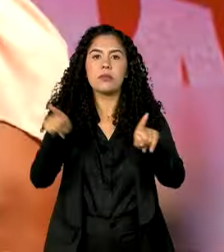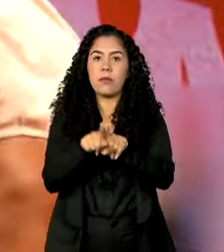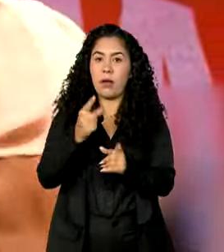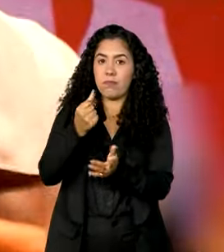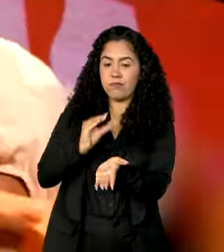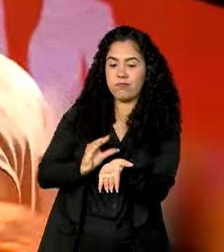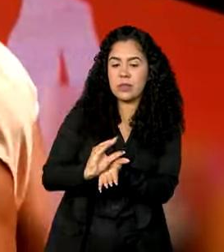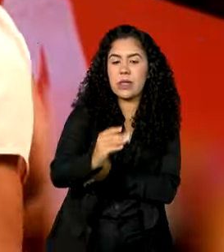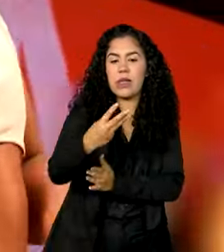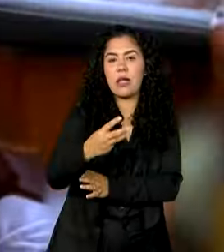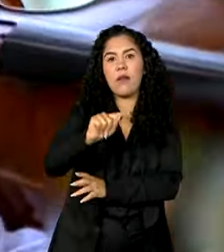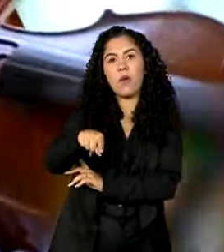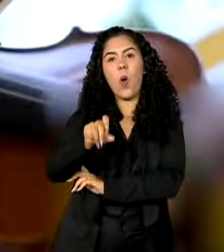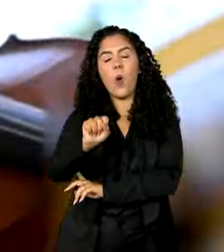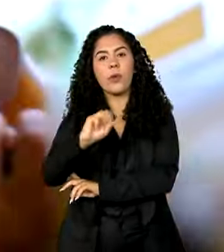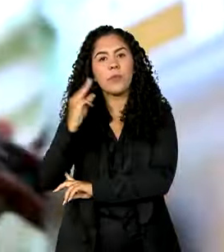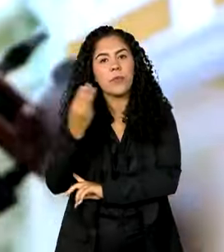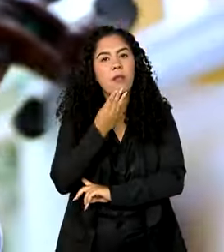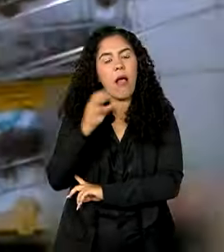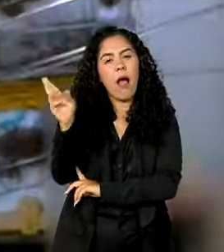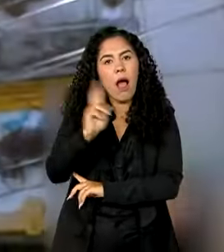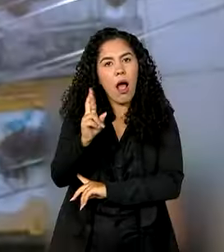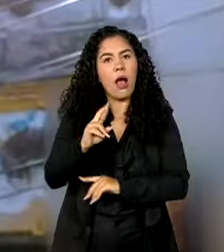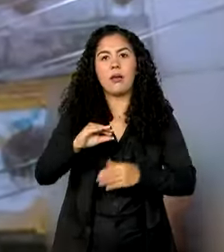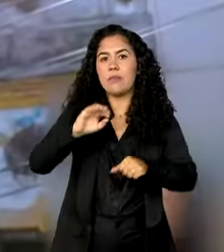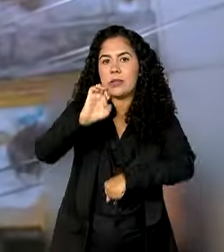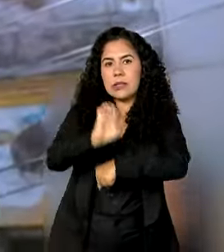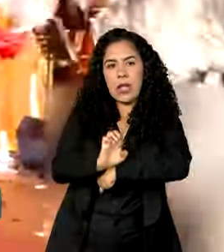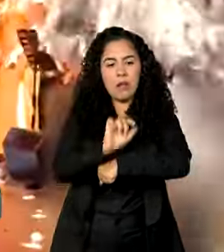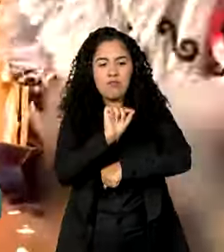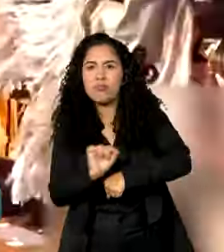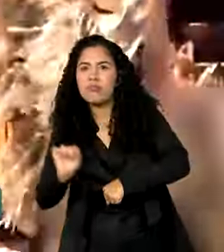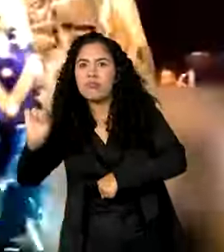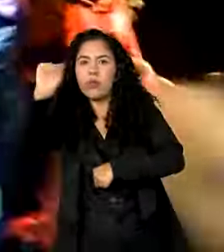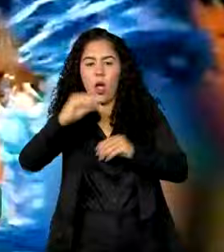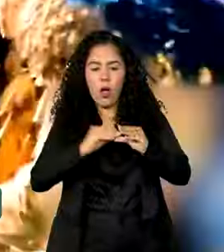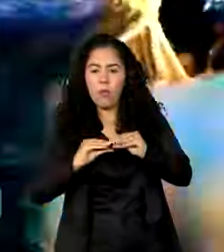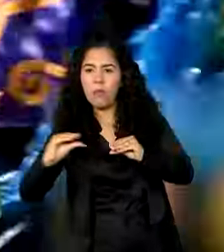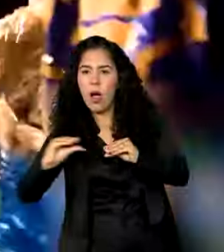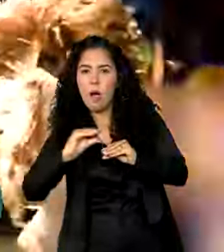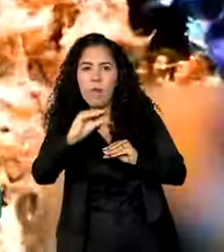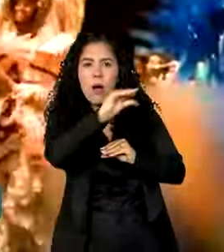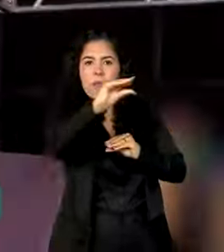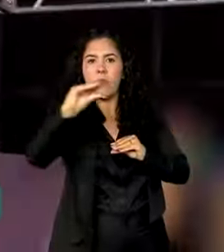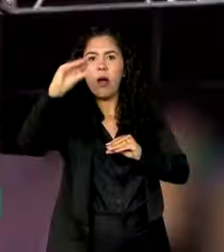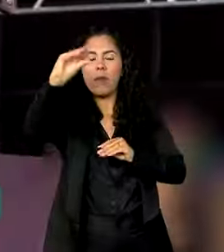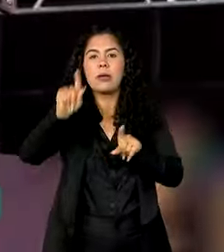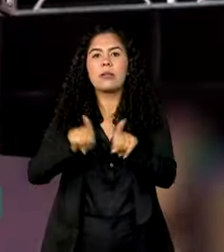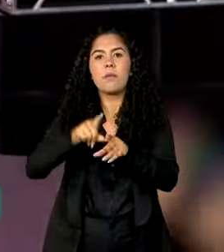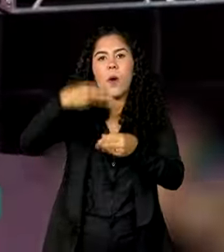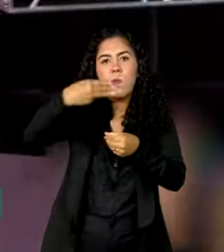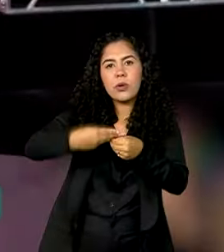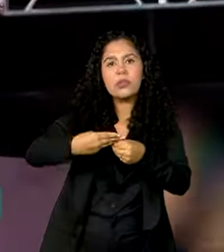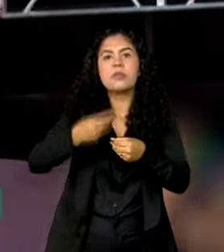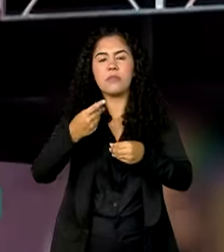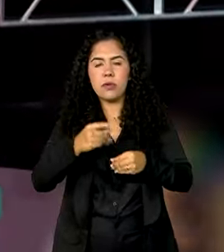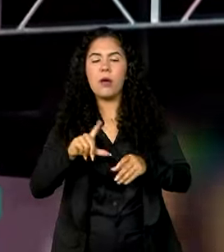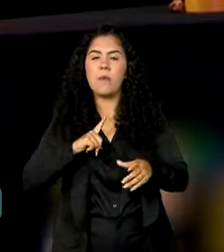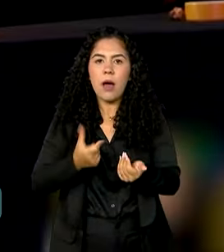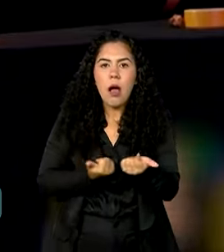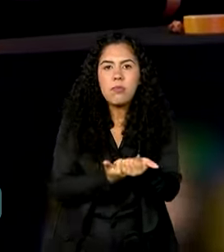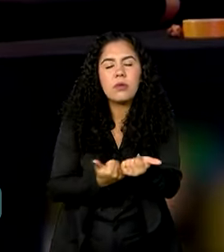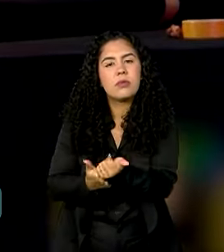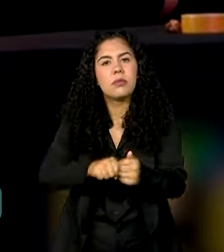,8 bilhões de reais para todos os estados e 98% dos municípios para socorrer os trabalhadores e